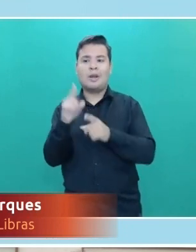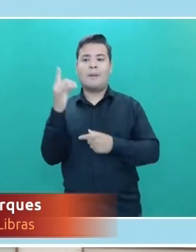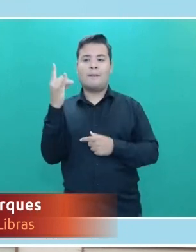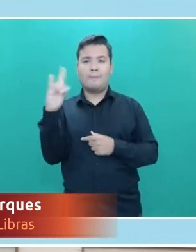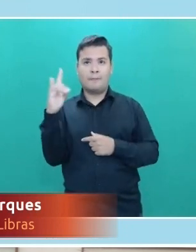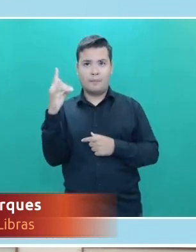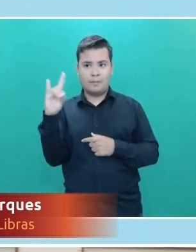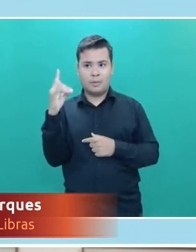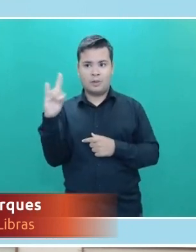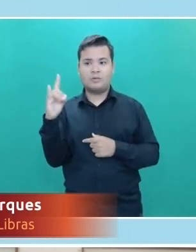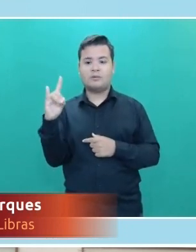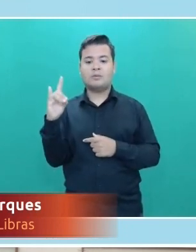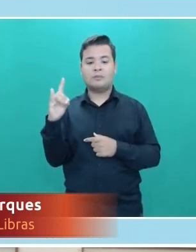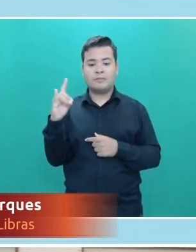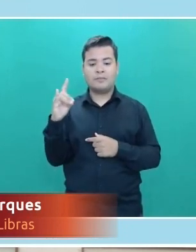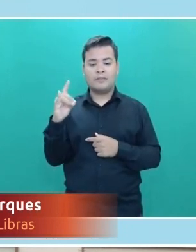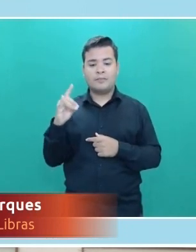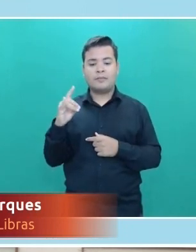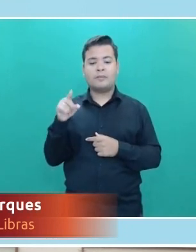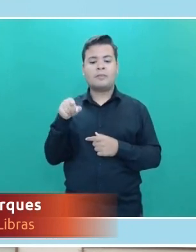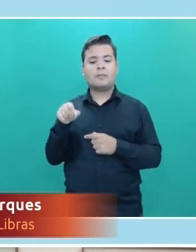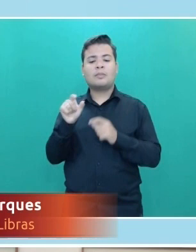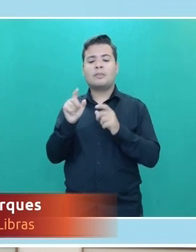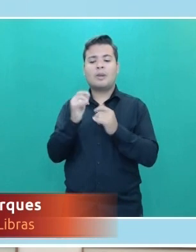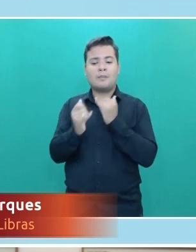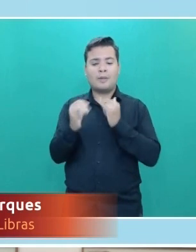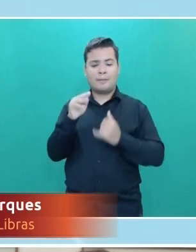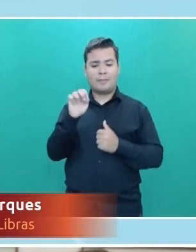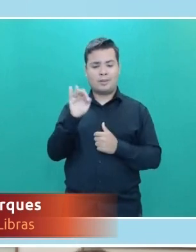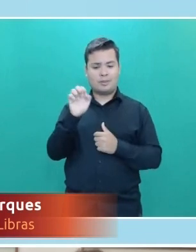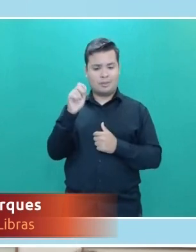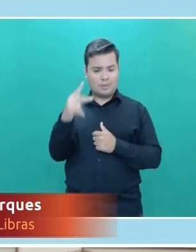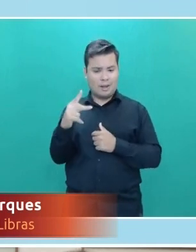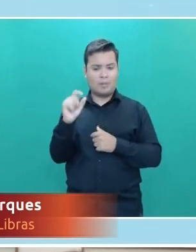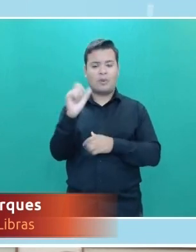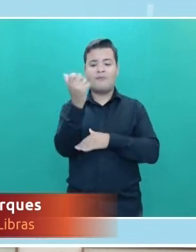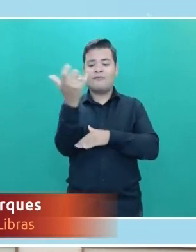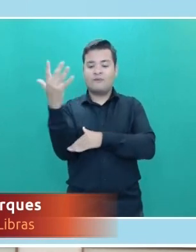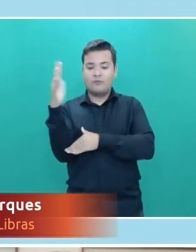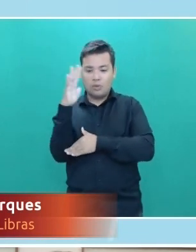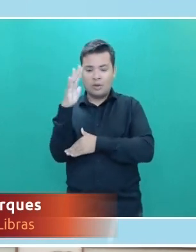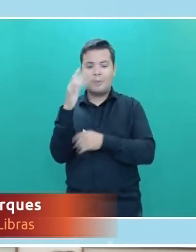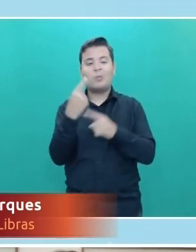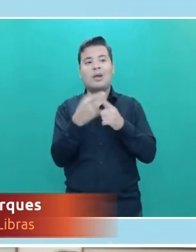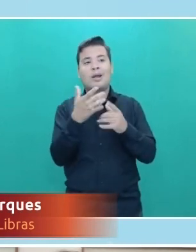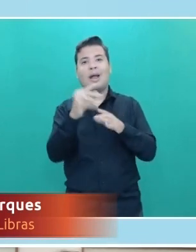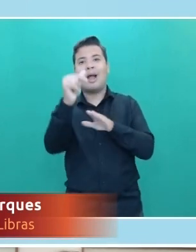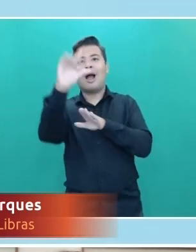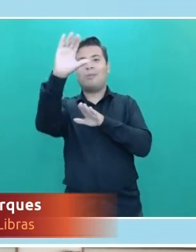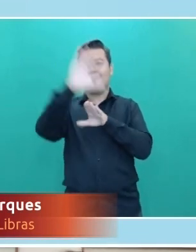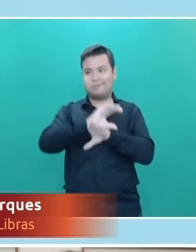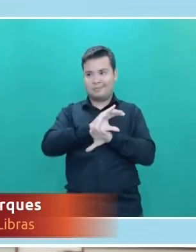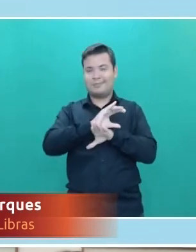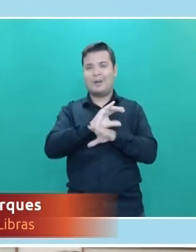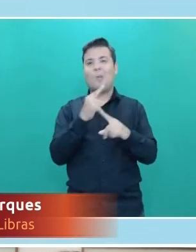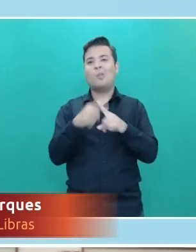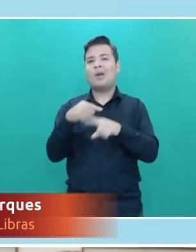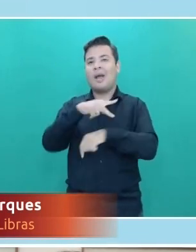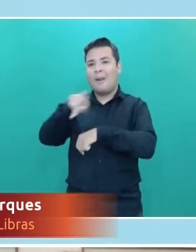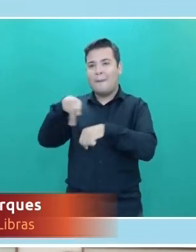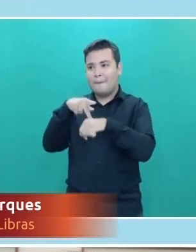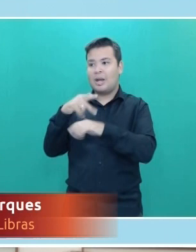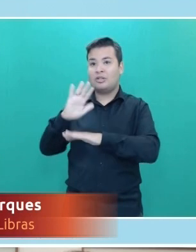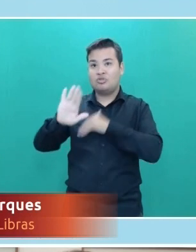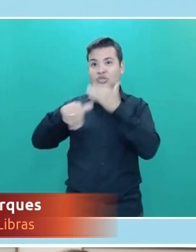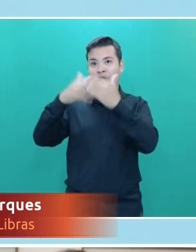OPEP das florestas tropicais em busca de recursos. Porque todos esses países em desenvolvimento do sul